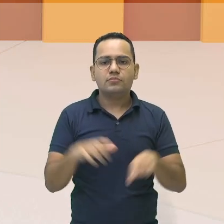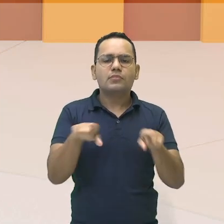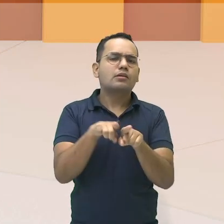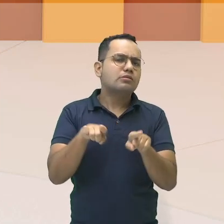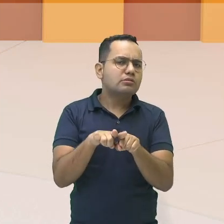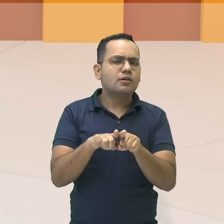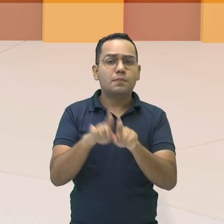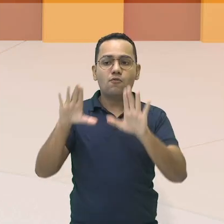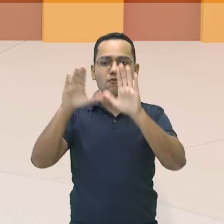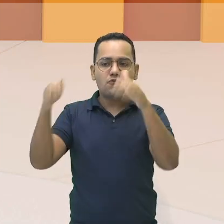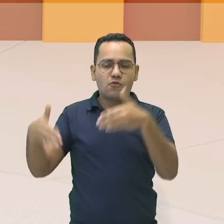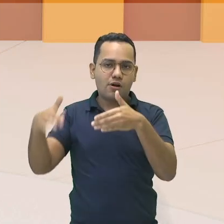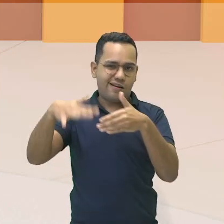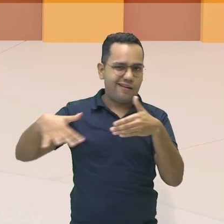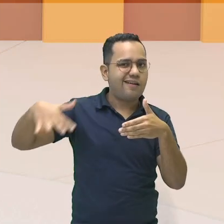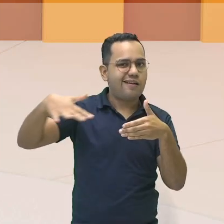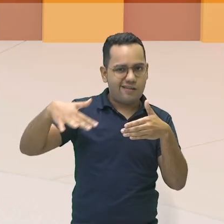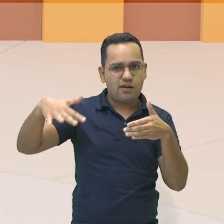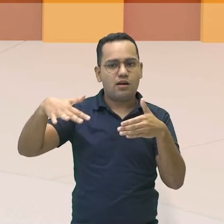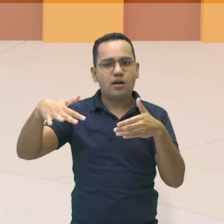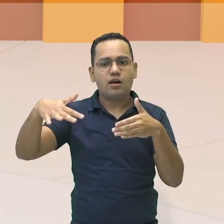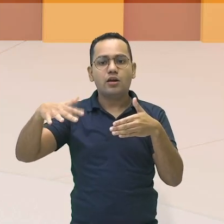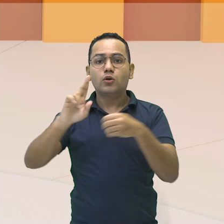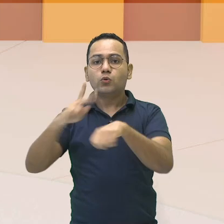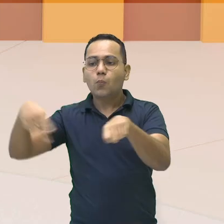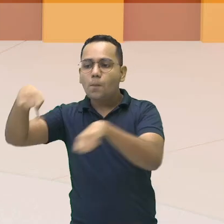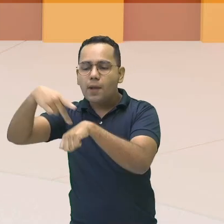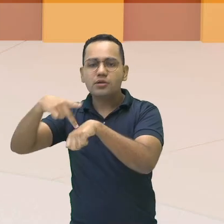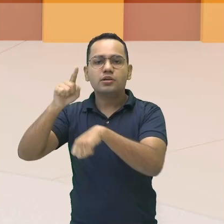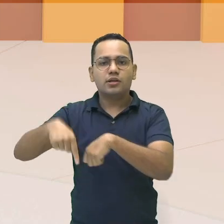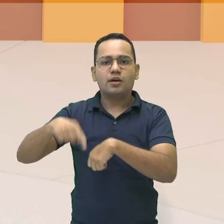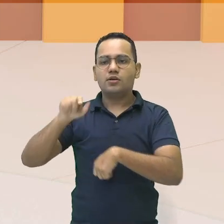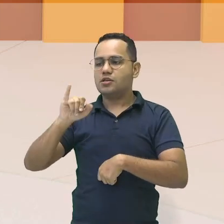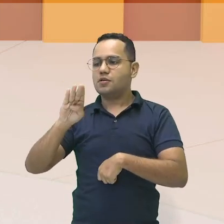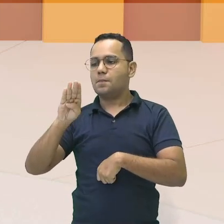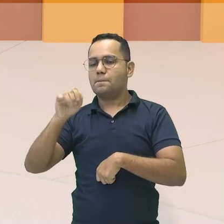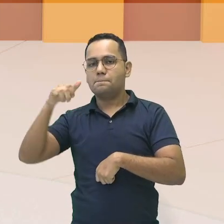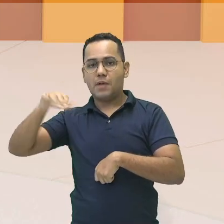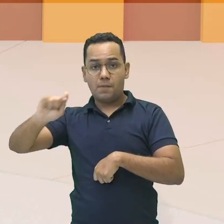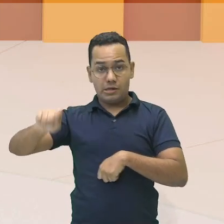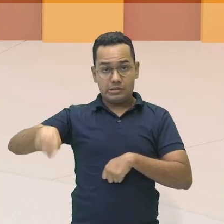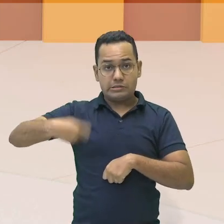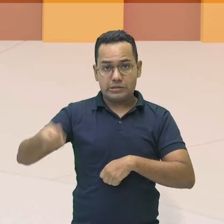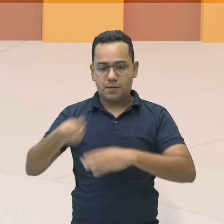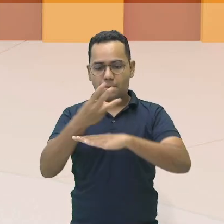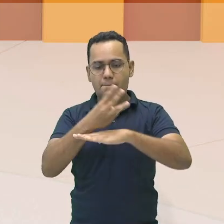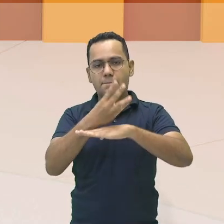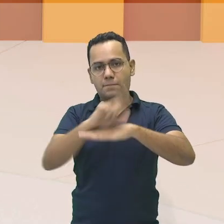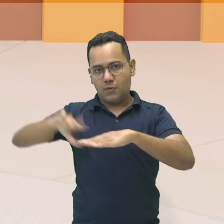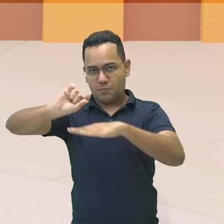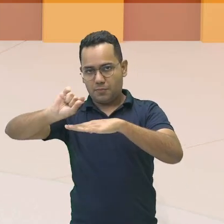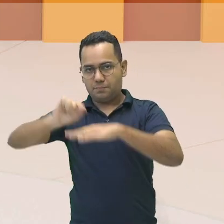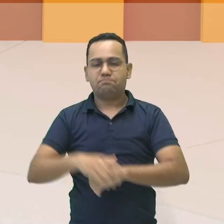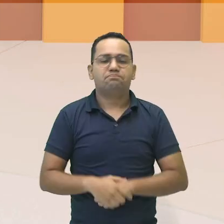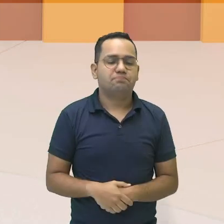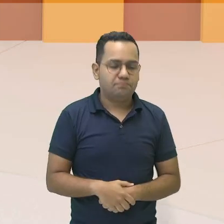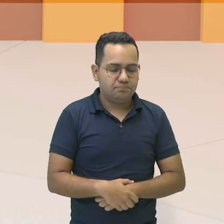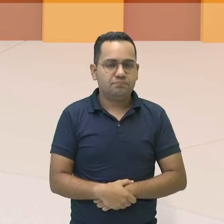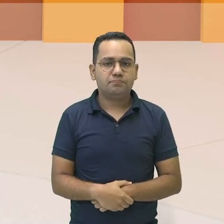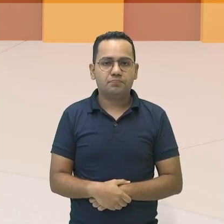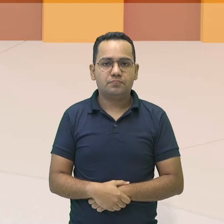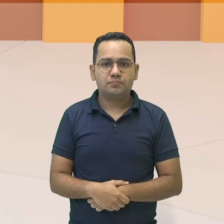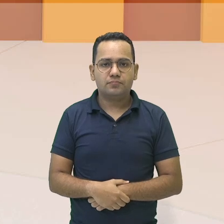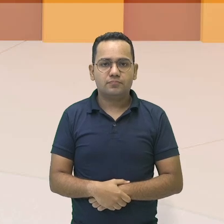escala menor, analisando o papel do IBAMA na promoção do desenvolvimento sustentável aqui no nosso país, no